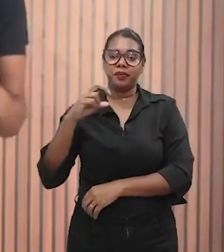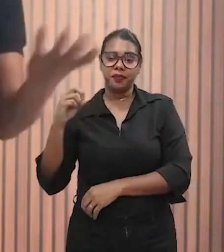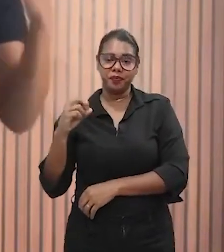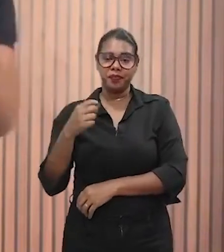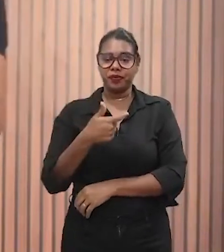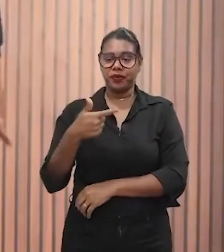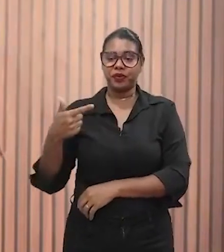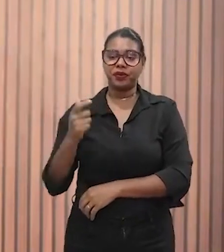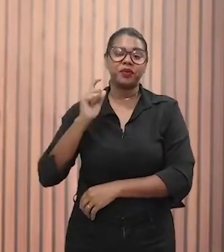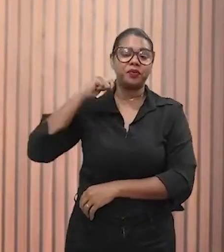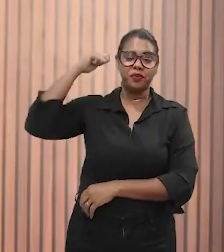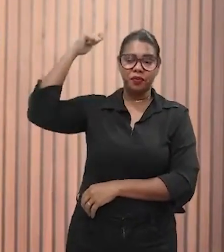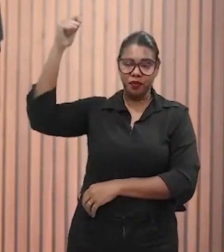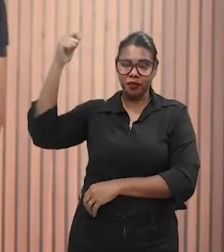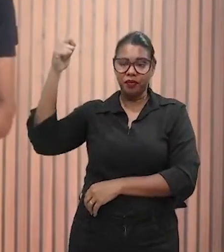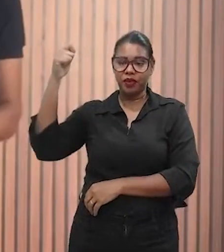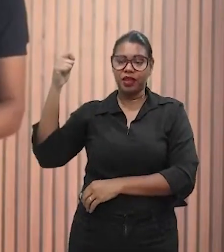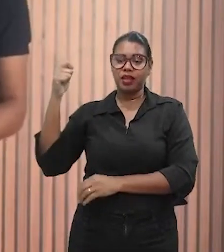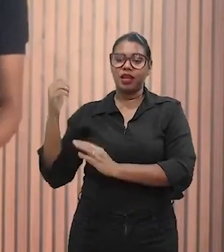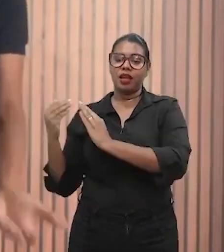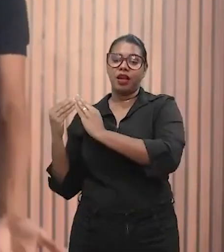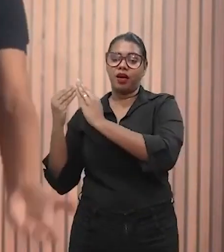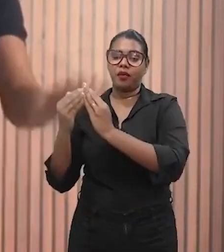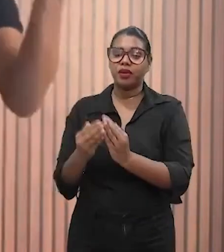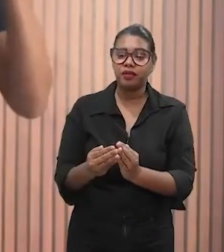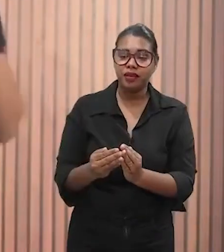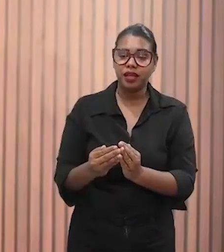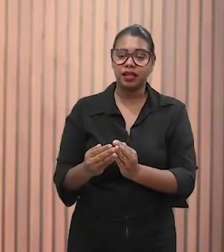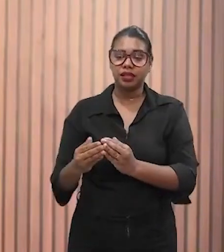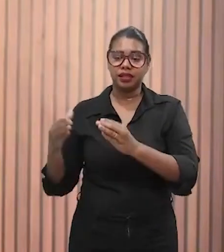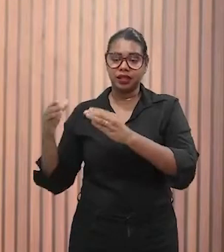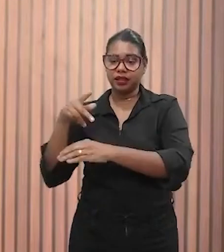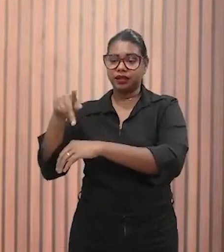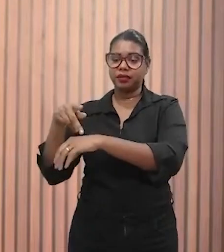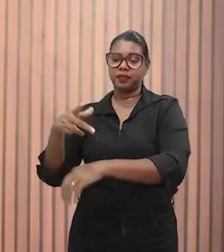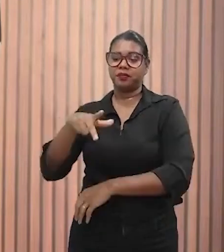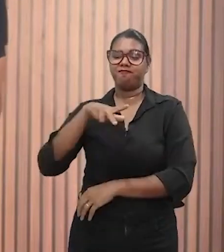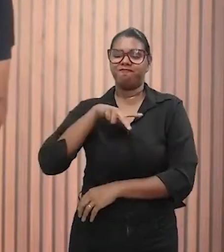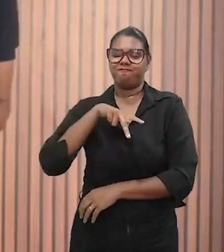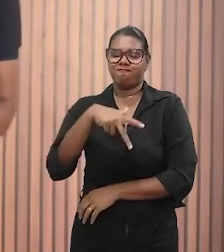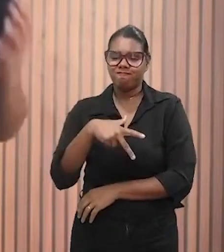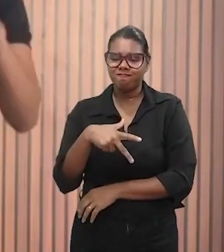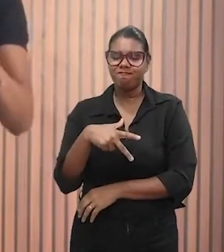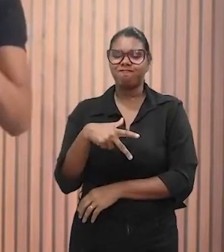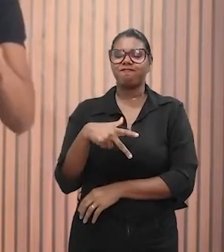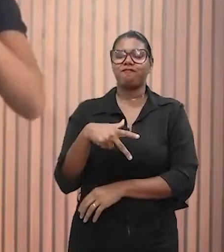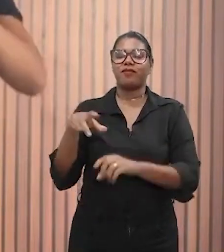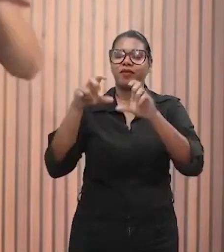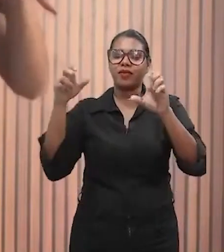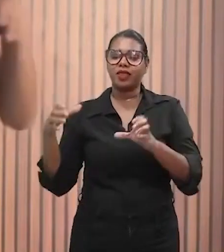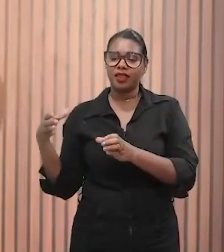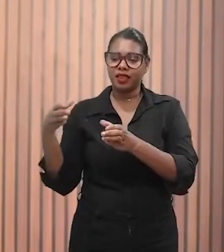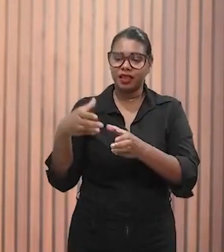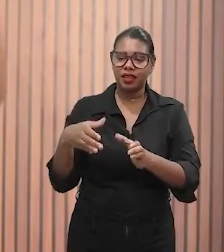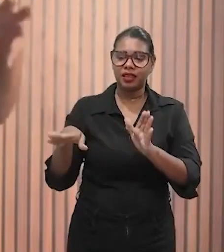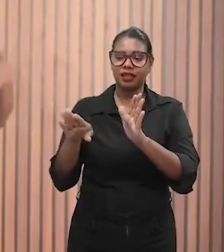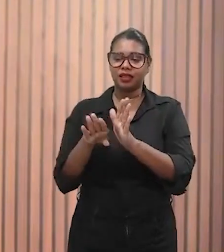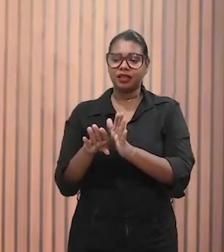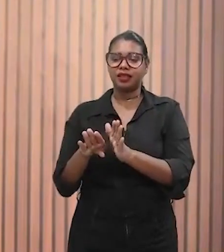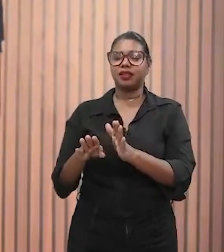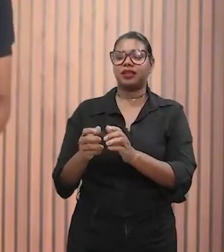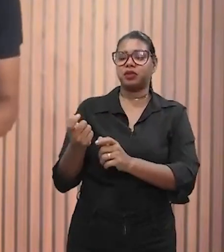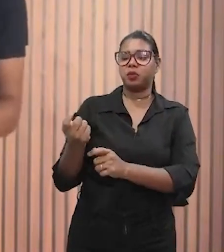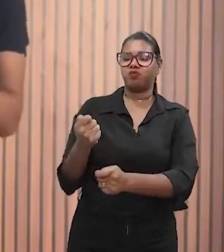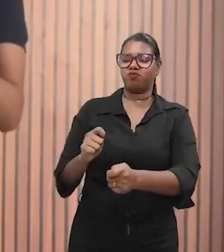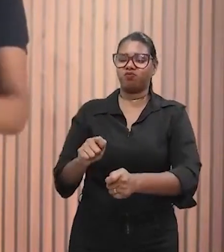né, nós fomos invadidos aí por Portugal, e aí toda aquela esfera da estrutura portuguesa vem para cá e começa a